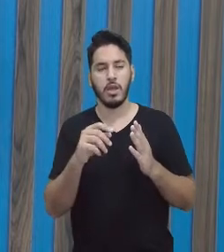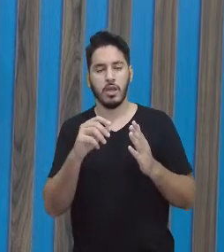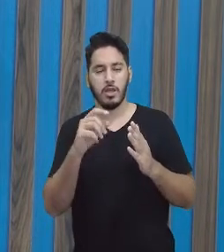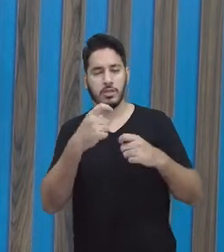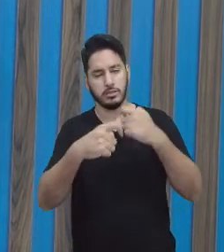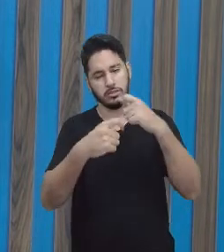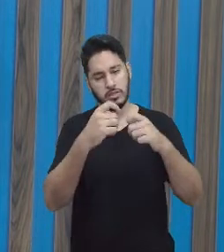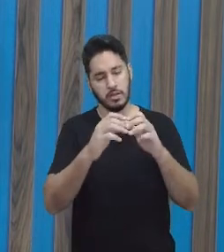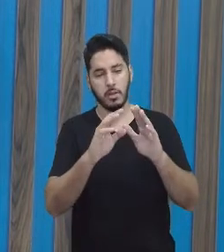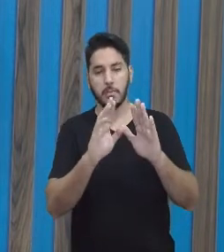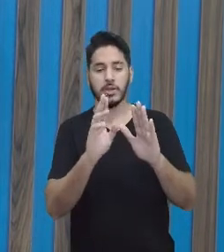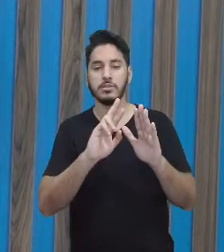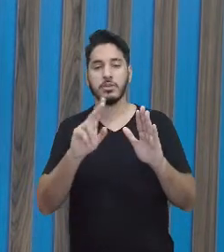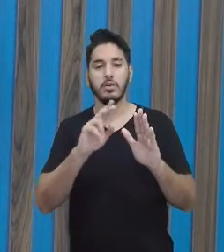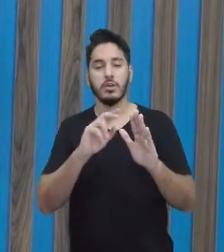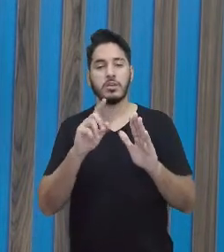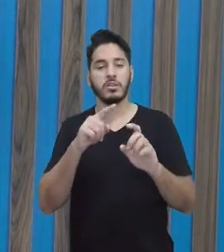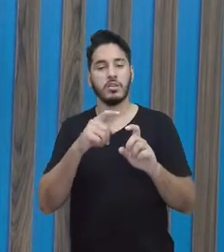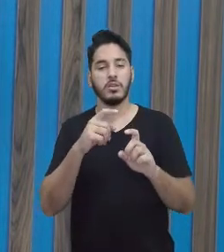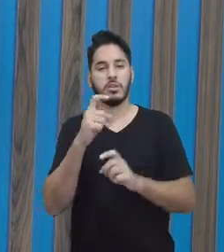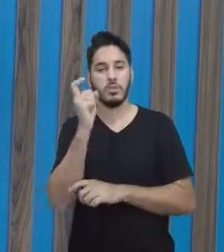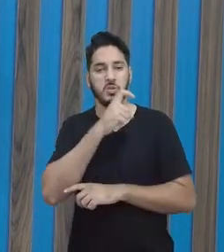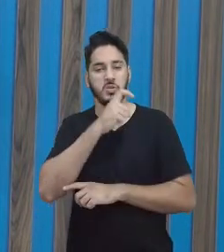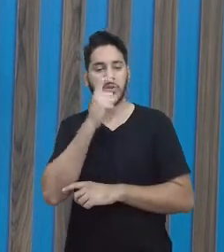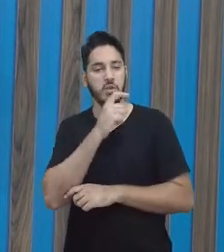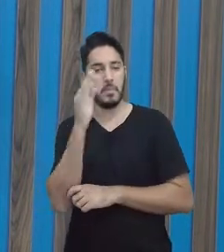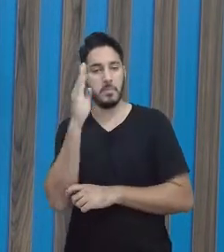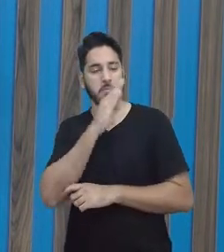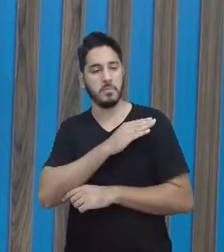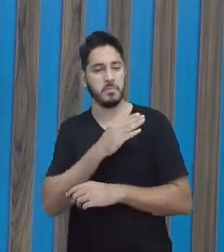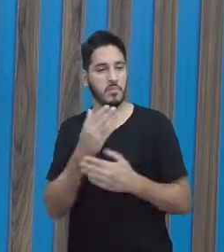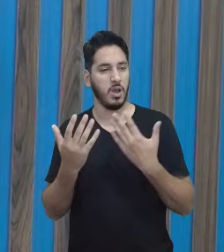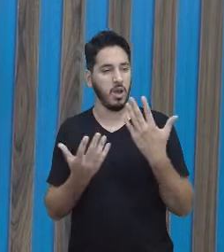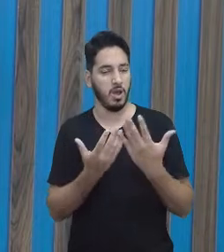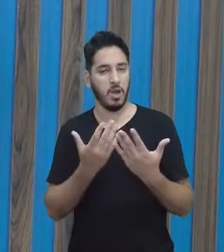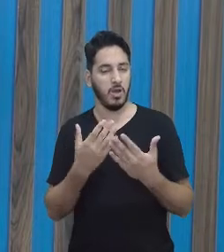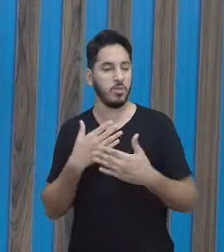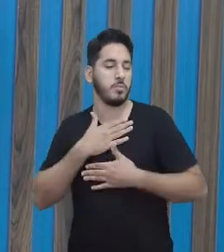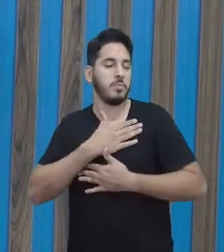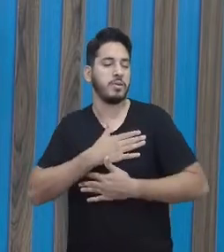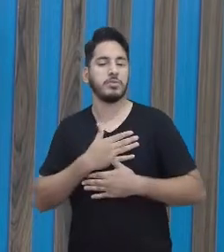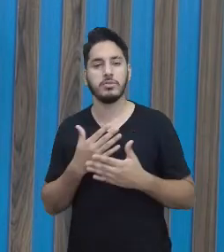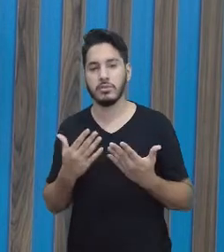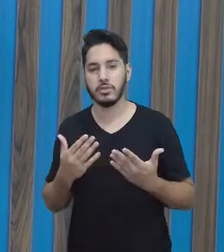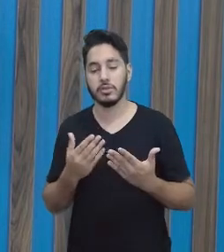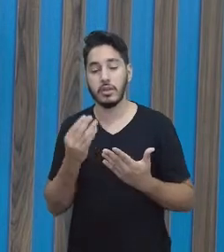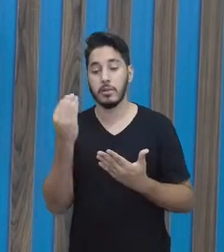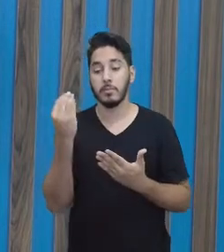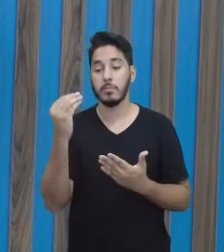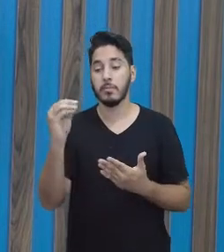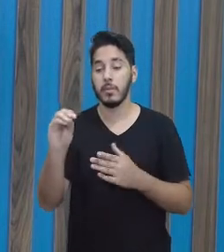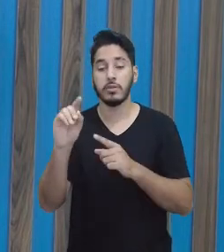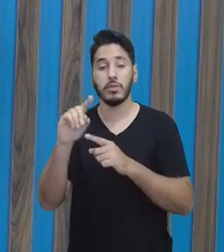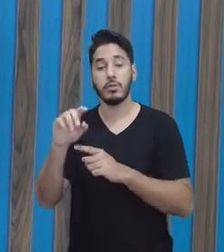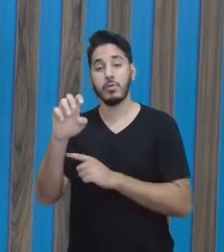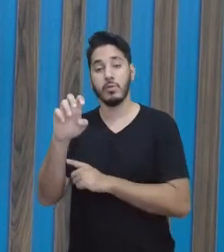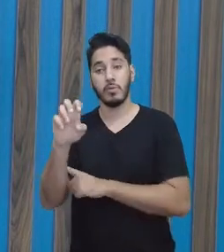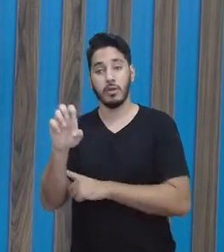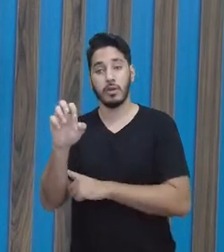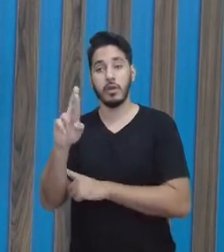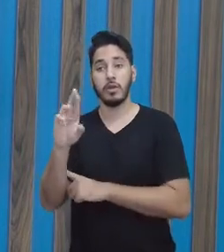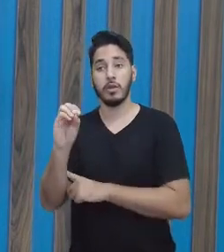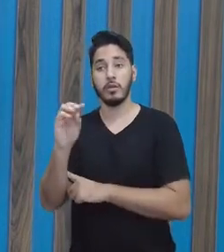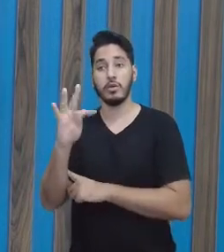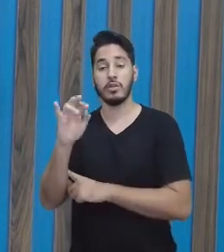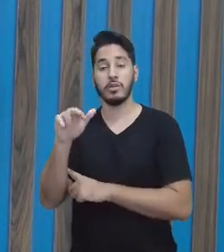nesse sentido pejorativo, vulgar, ou da busca pelo prazer. O que ele coloca é que o erotismo em sua